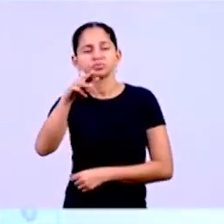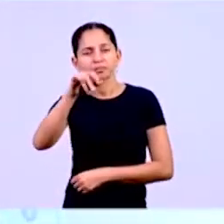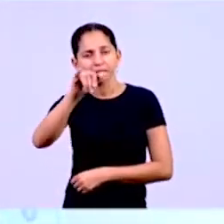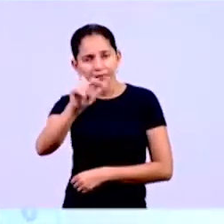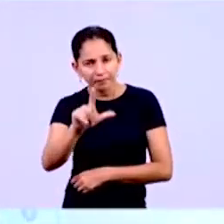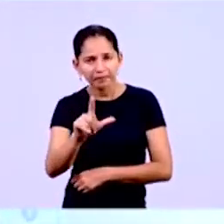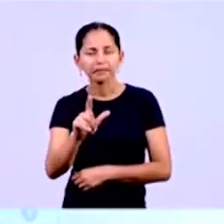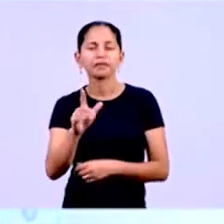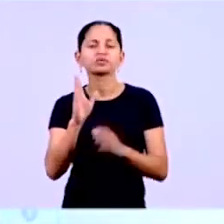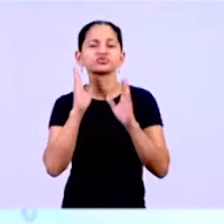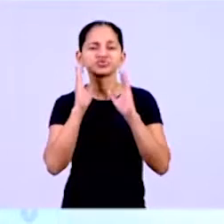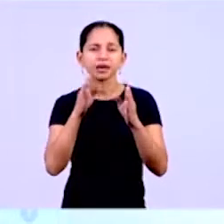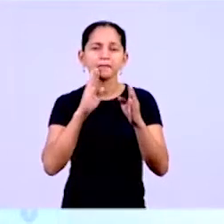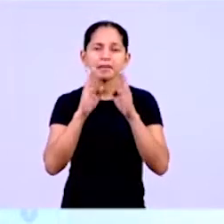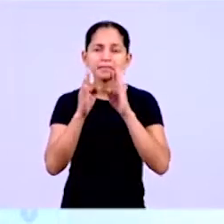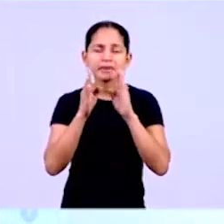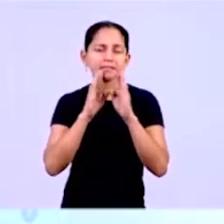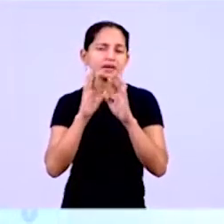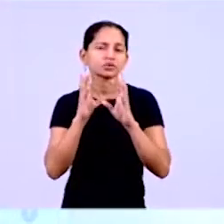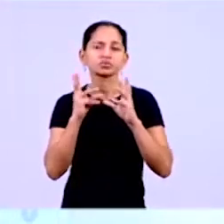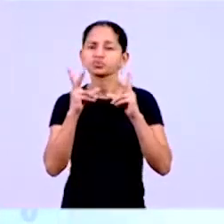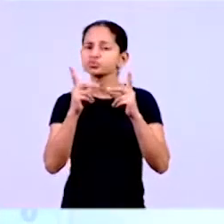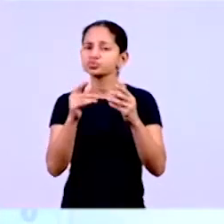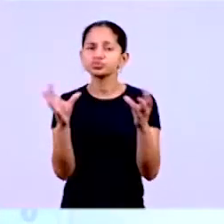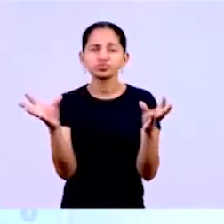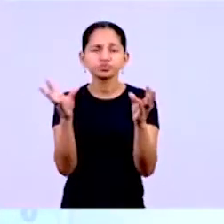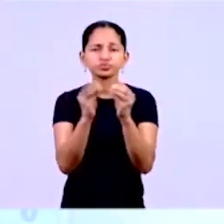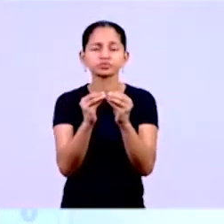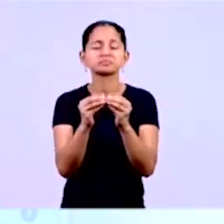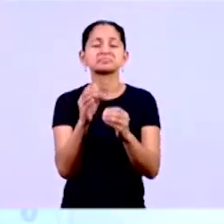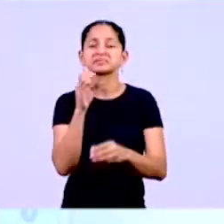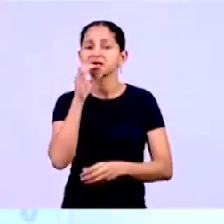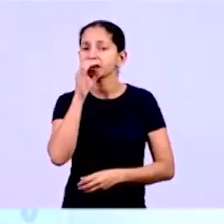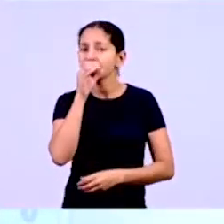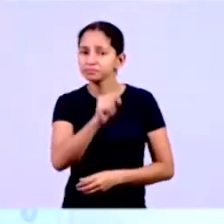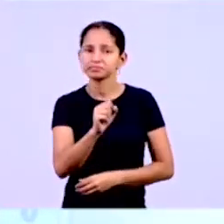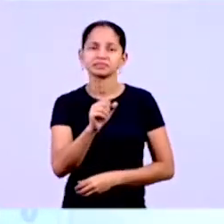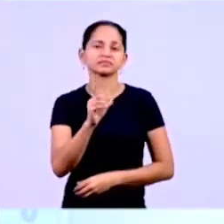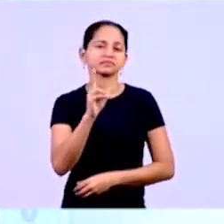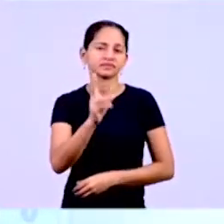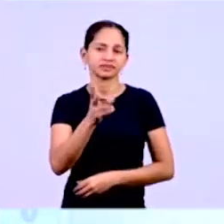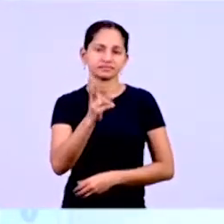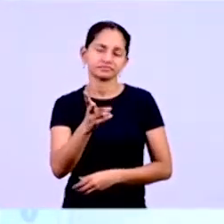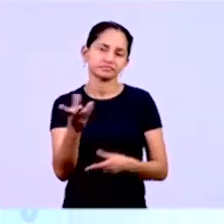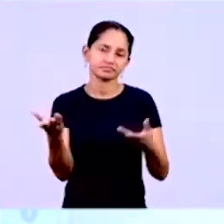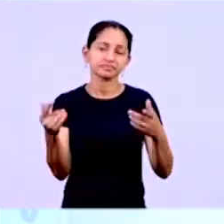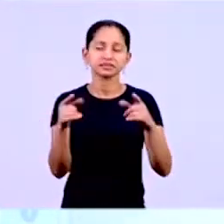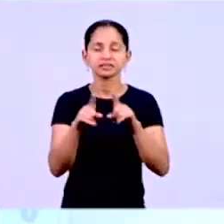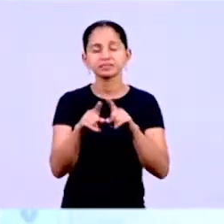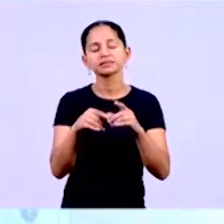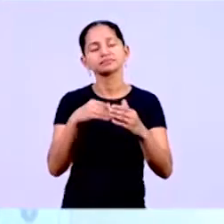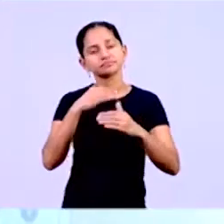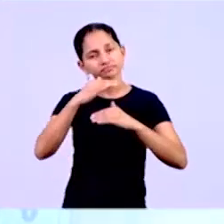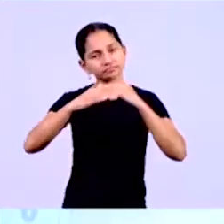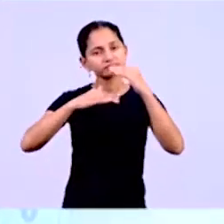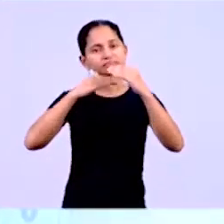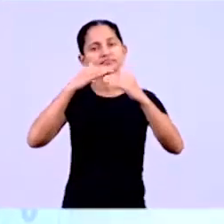Outlook, o Facebook, quer dizer, a tecnologia agora está sendo cada vez